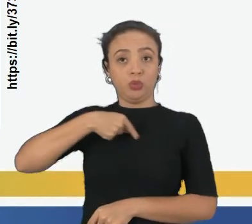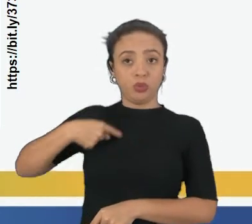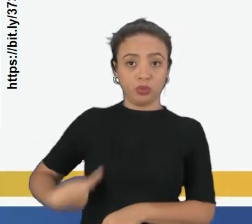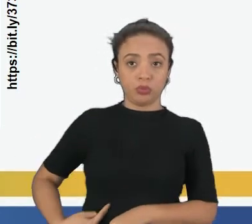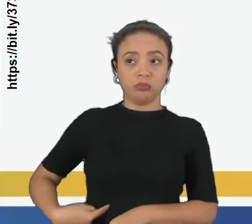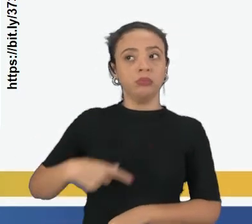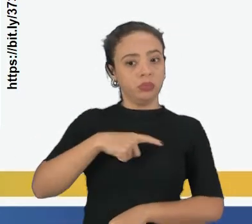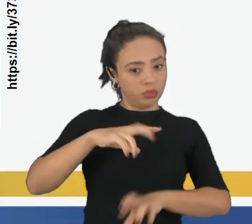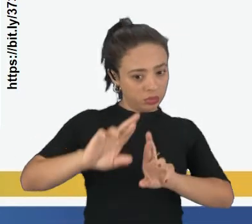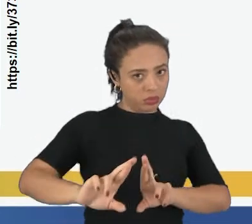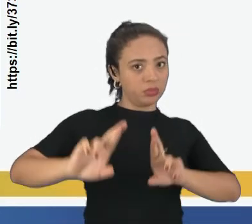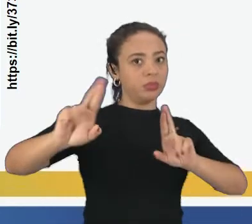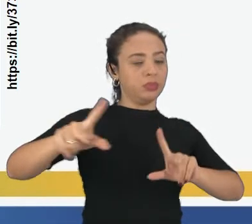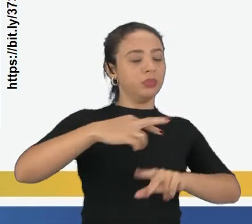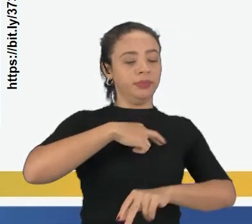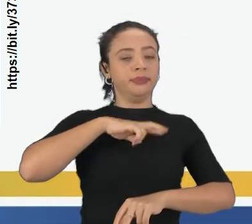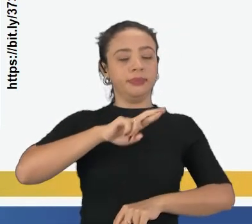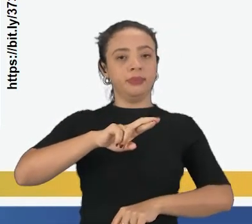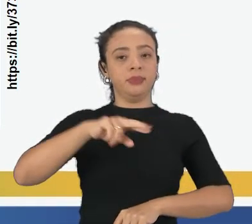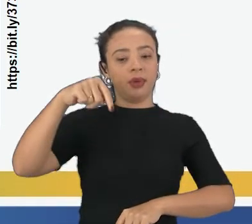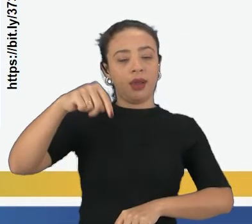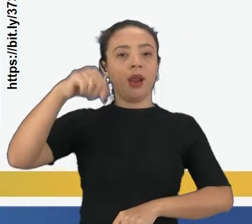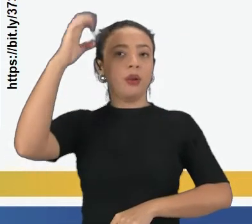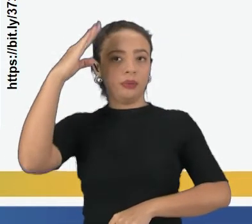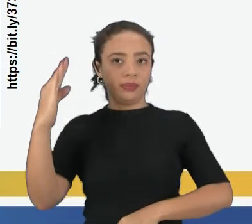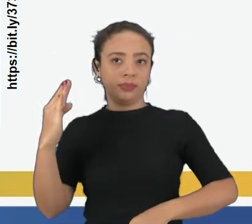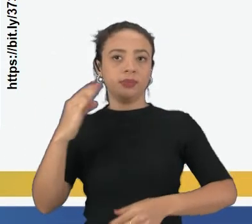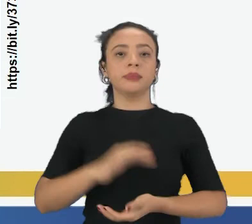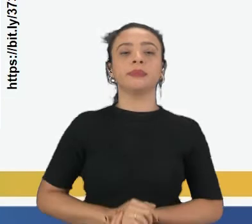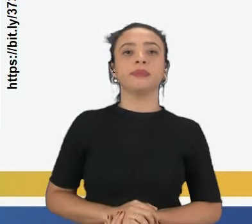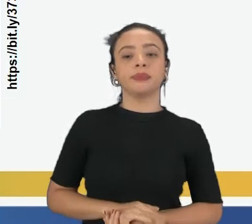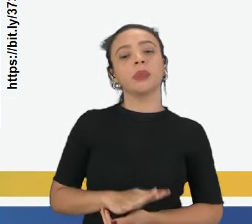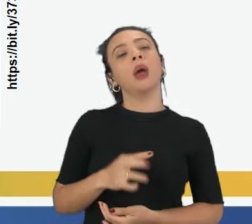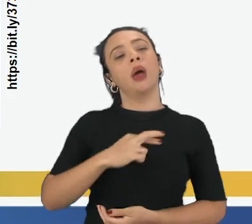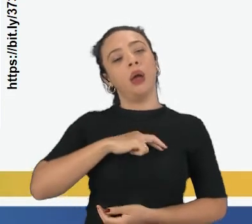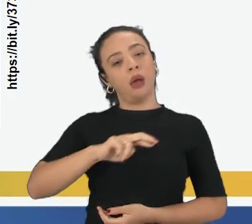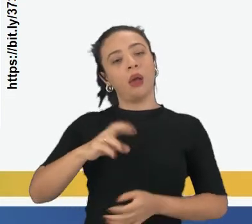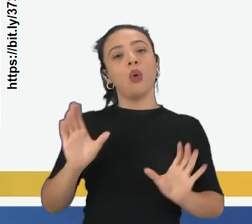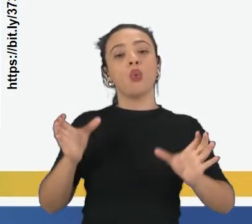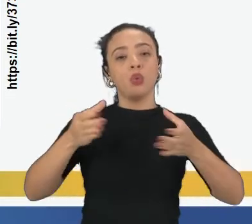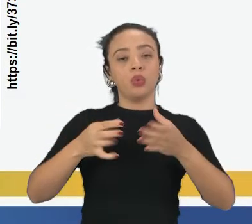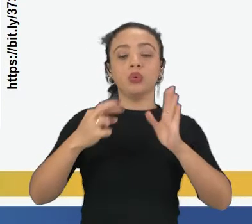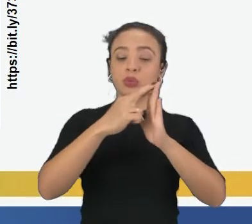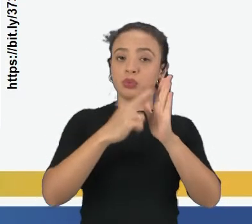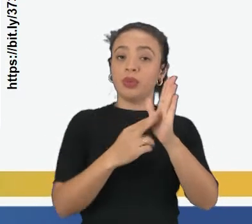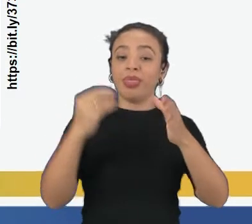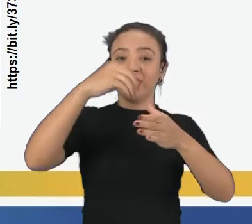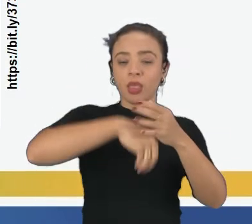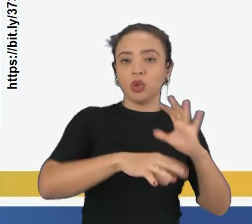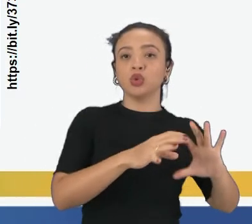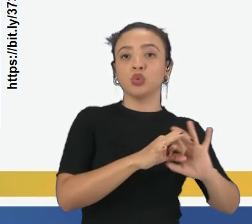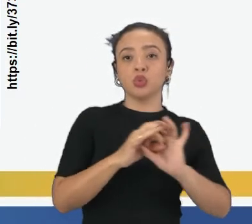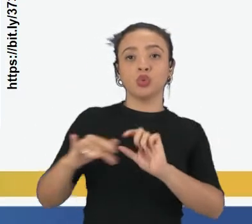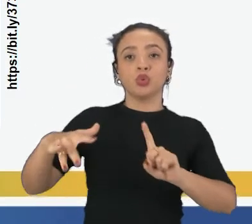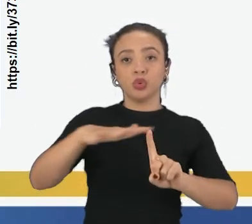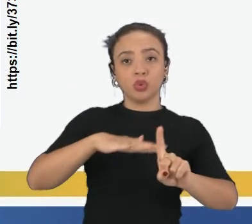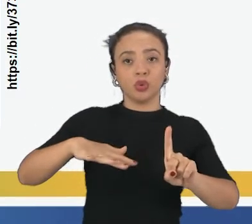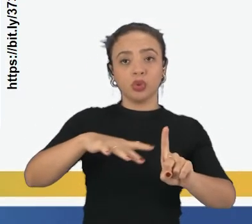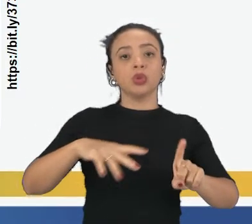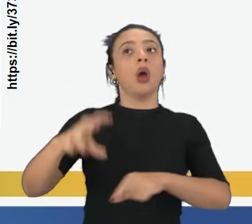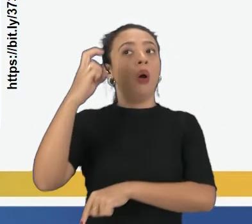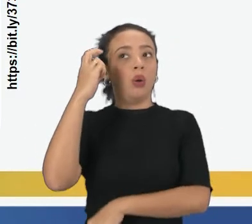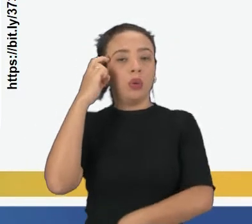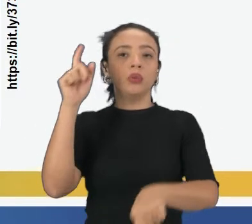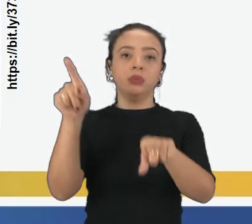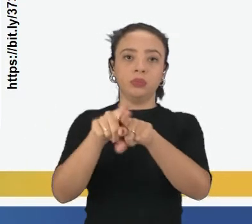vai ser diferente diferente uma religião aqui no Brasil então a religião é um conjunto de crenças dentro de um contexto social histórico definido